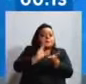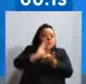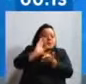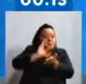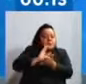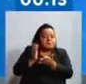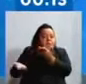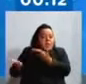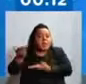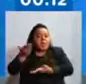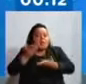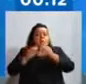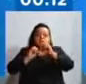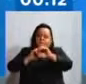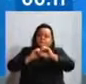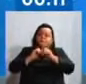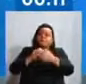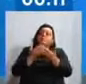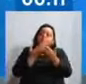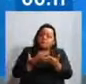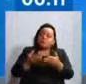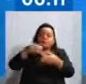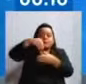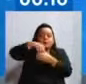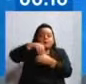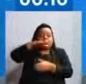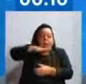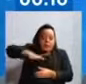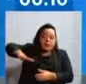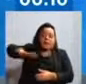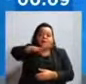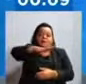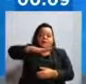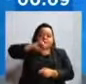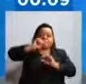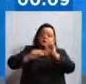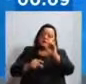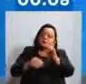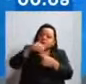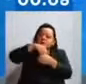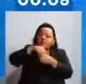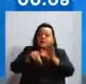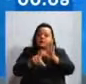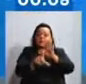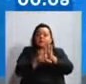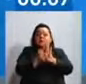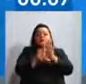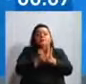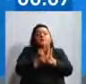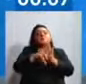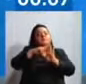vamos investir muito na nossa educação, dentro da realidade, dentro da lei e da normalidade.